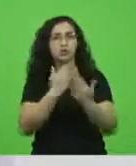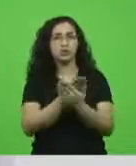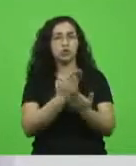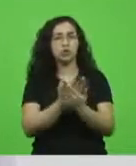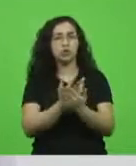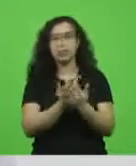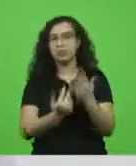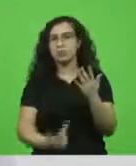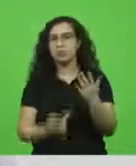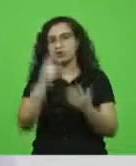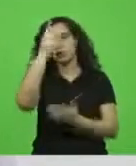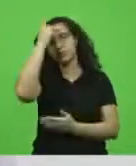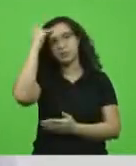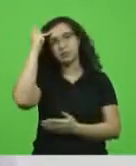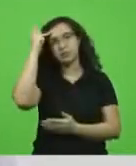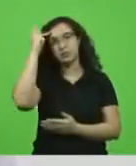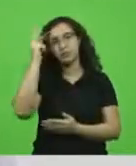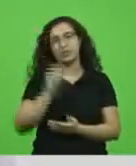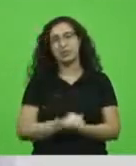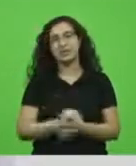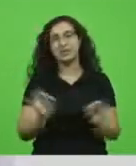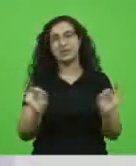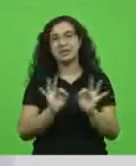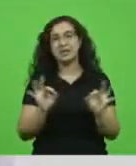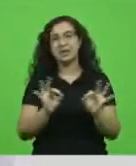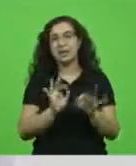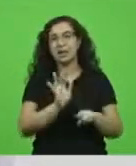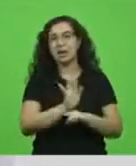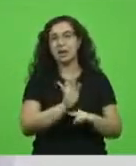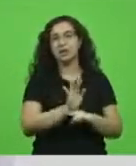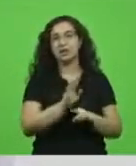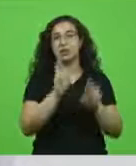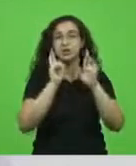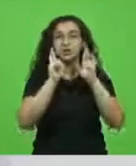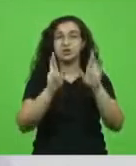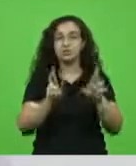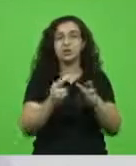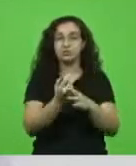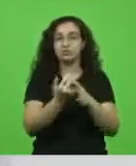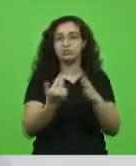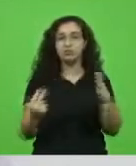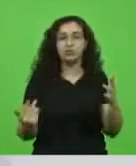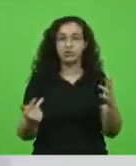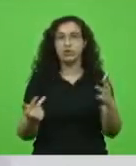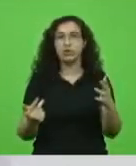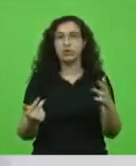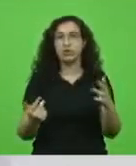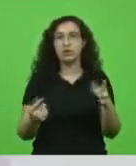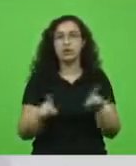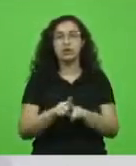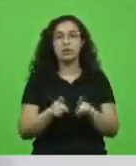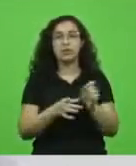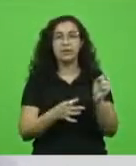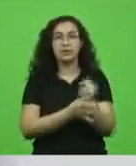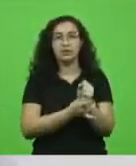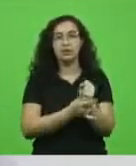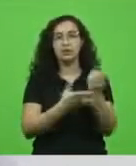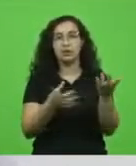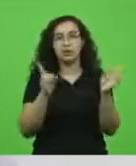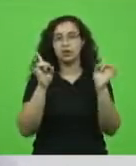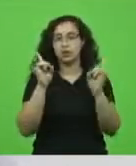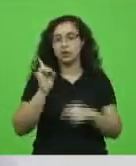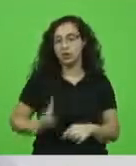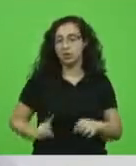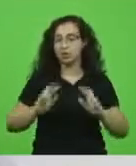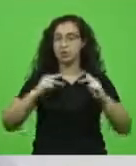inúmeras pessoas e em nada contribui no respeito à diversidade e na preservação dos direitos humanos. Não